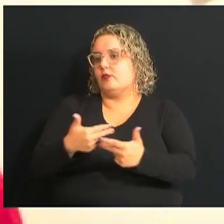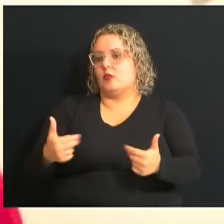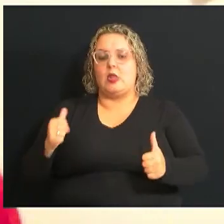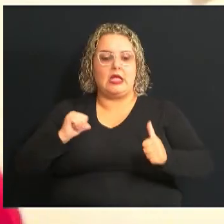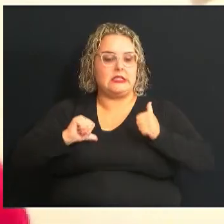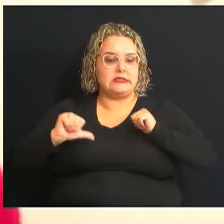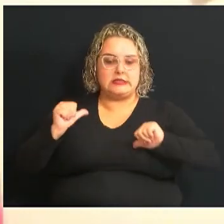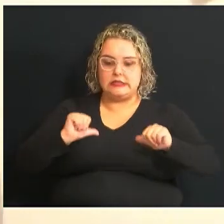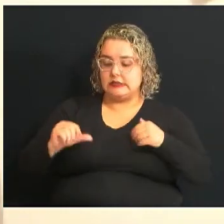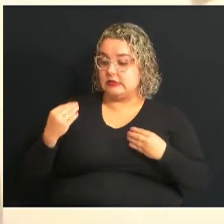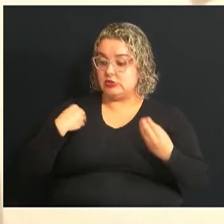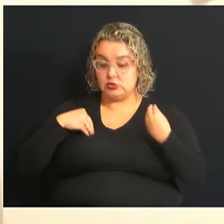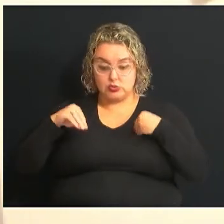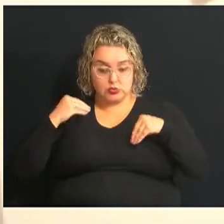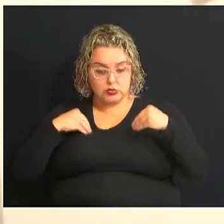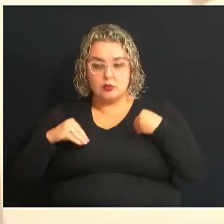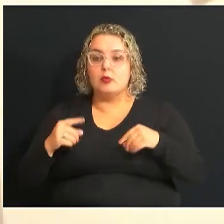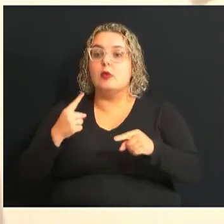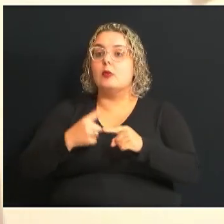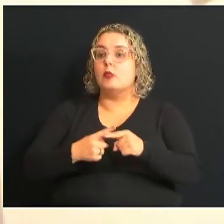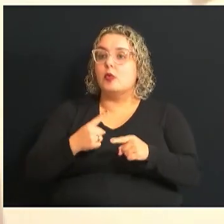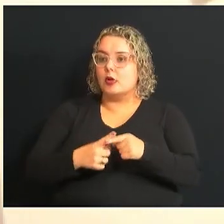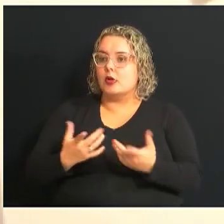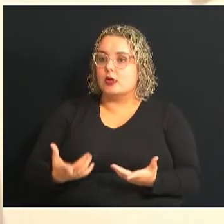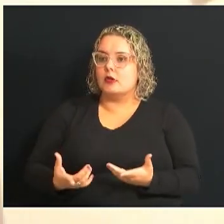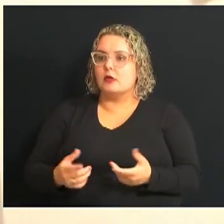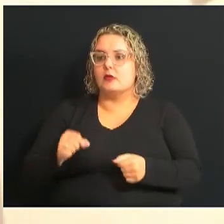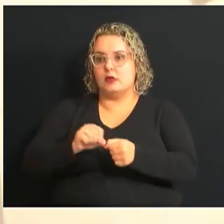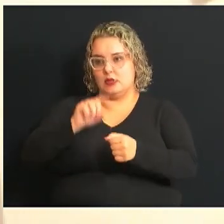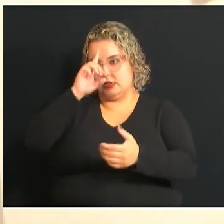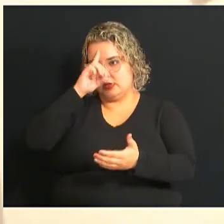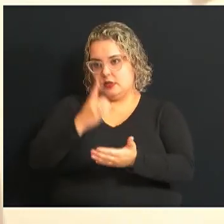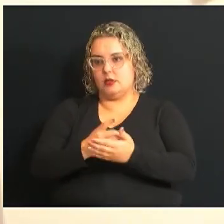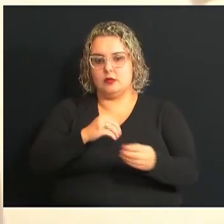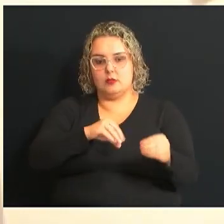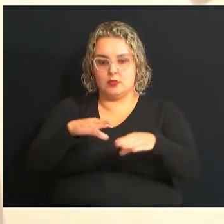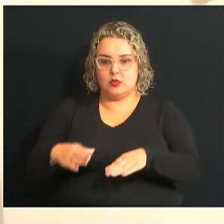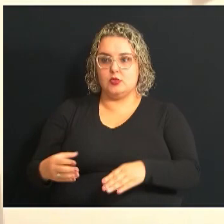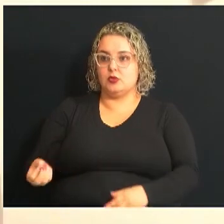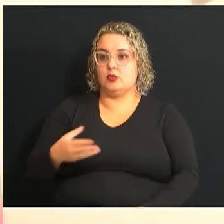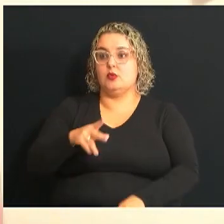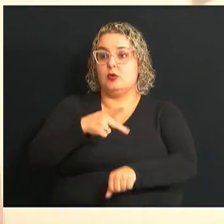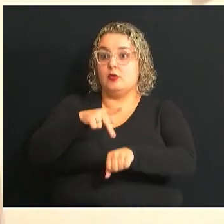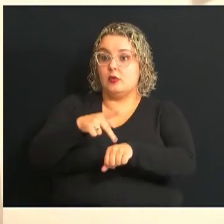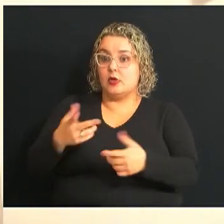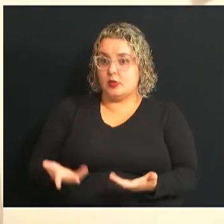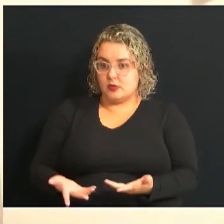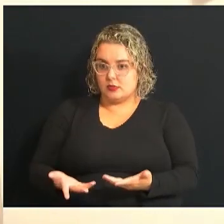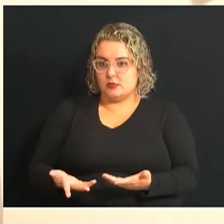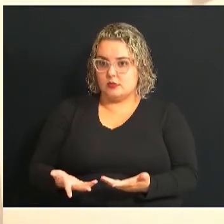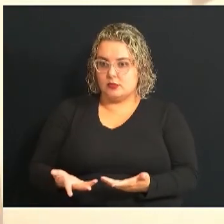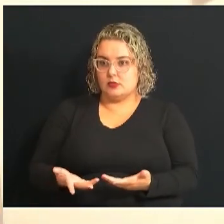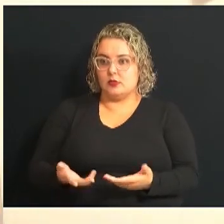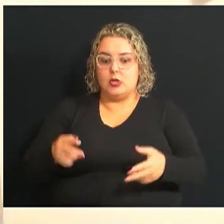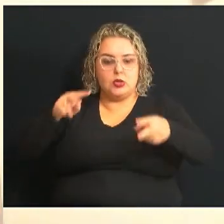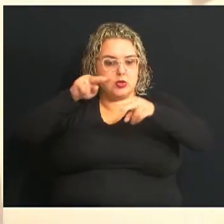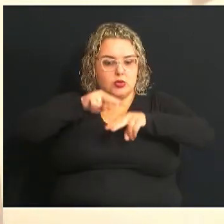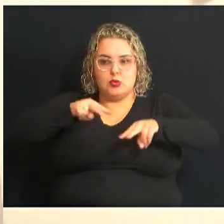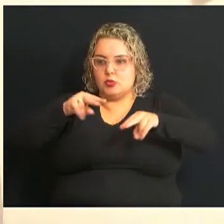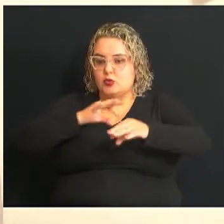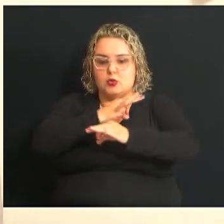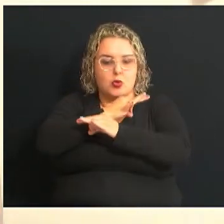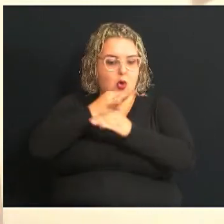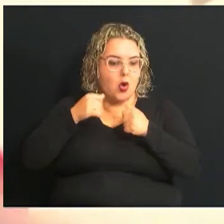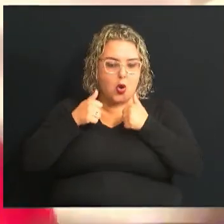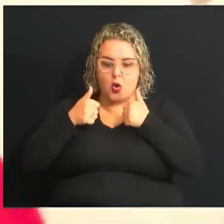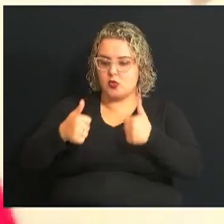ansiedade, depressão, porque fez a decisão, mudou, está aqui no novo país, então aparentemente tudo tem que ser ótimo, sabe?